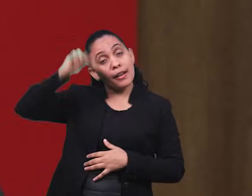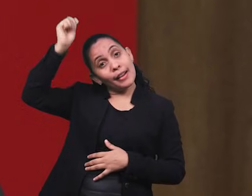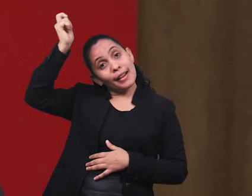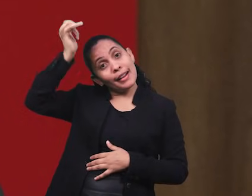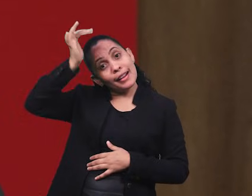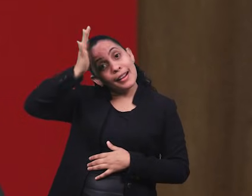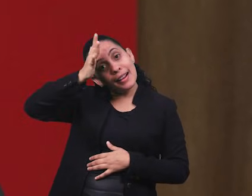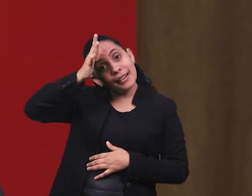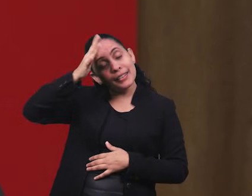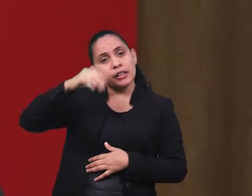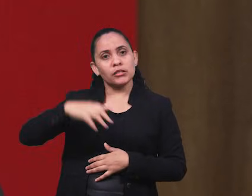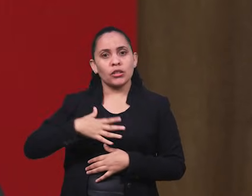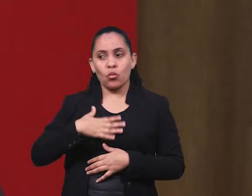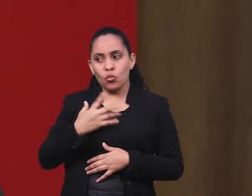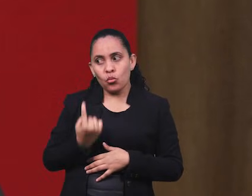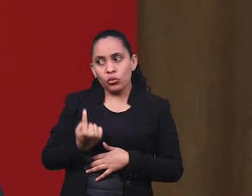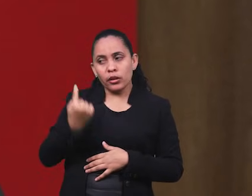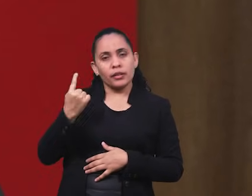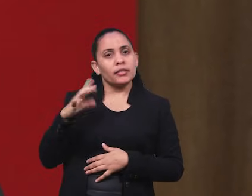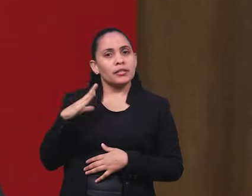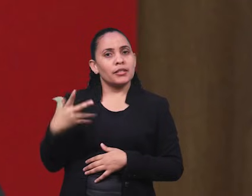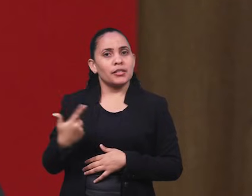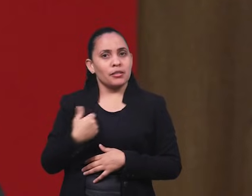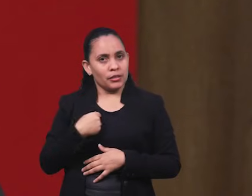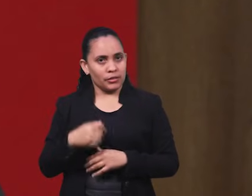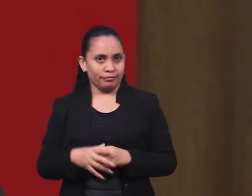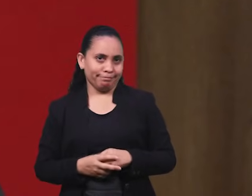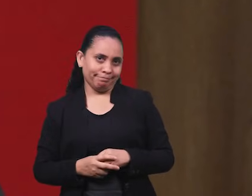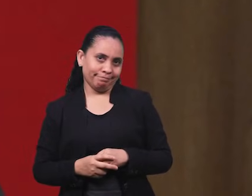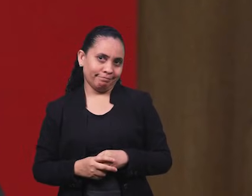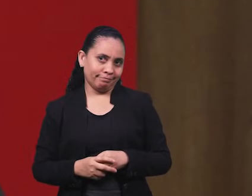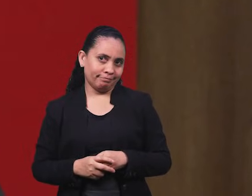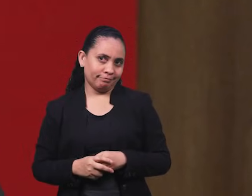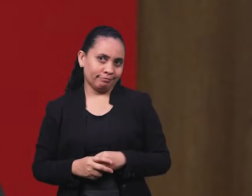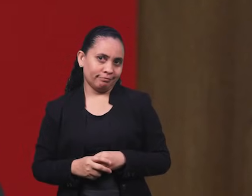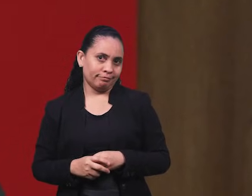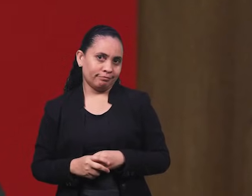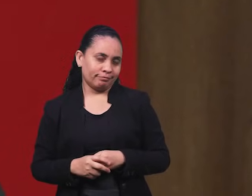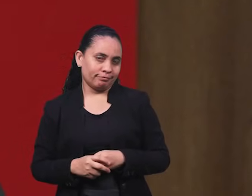Somente a graça, a única causa da salvação.